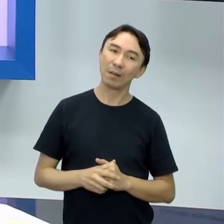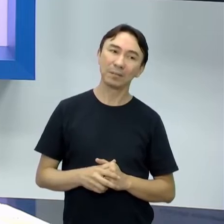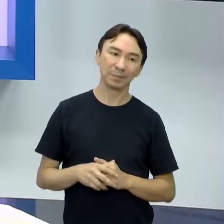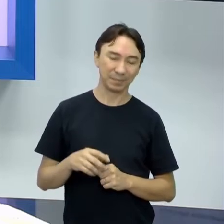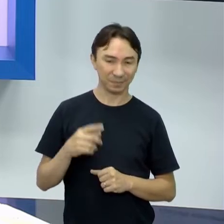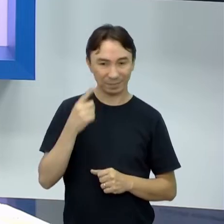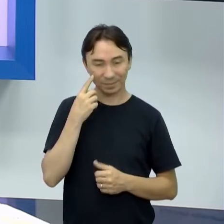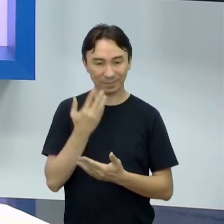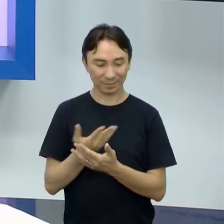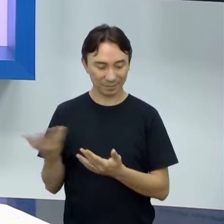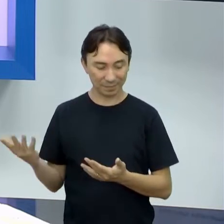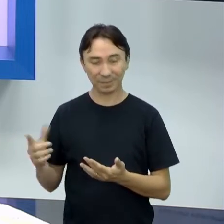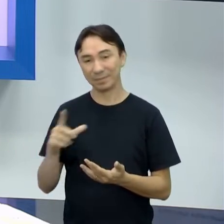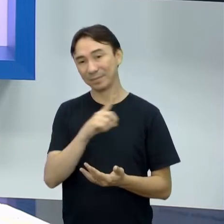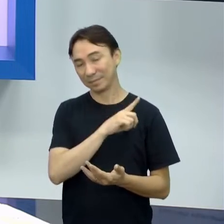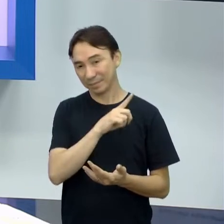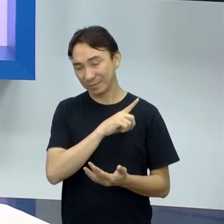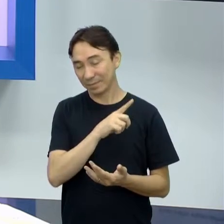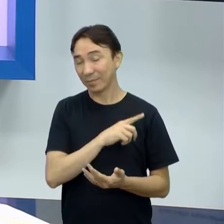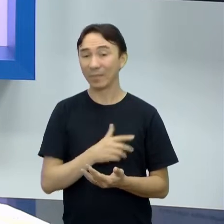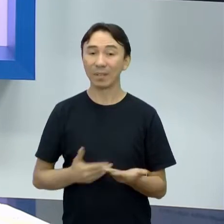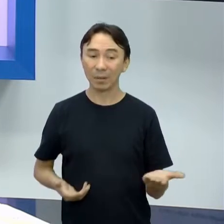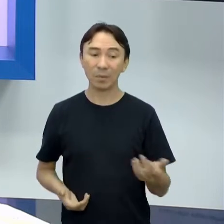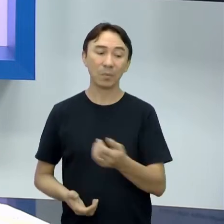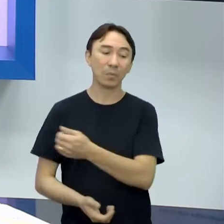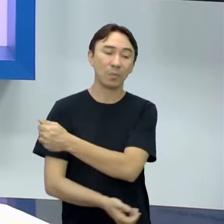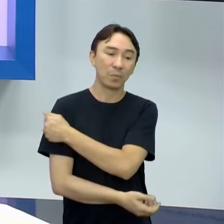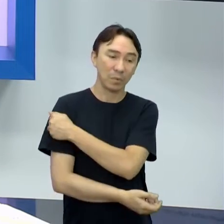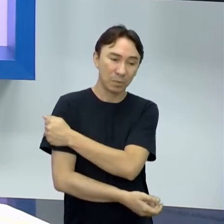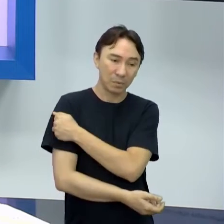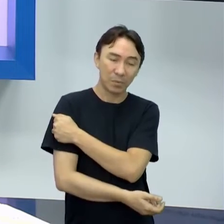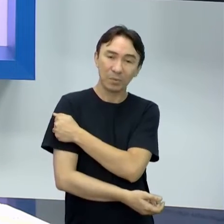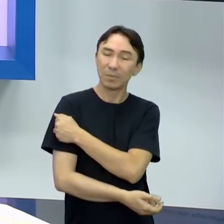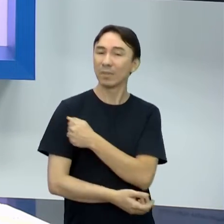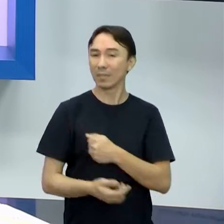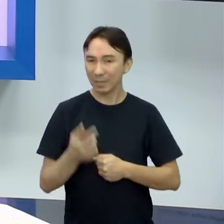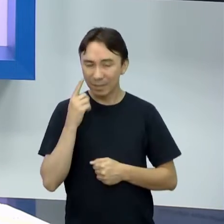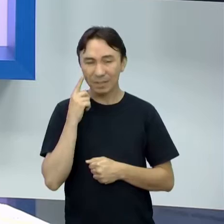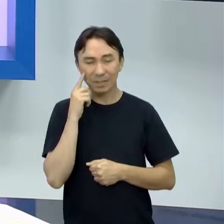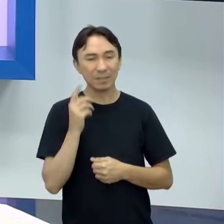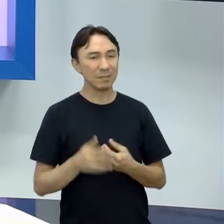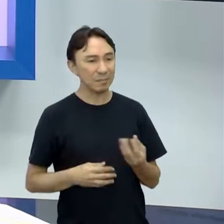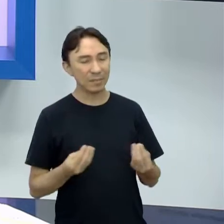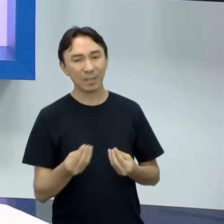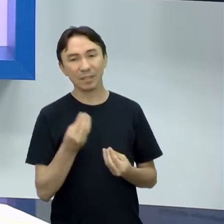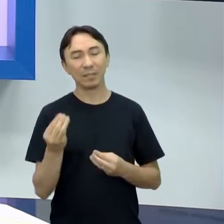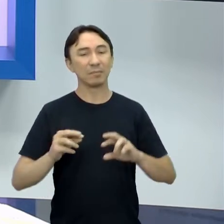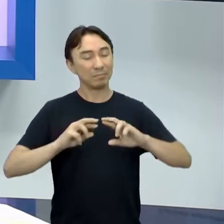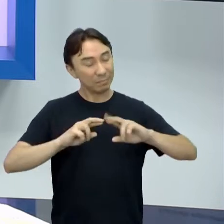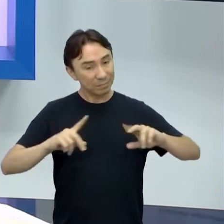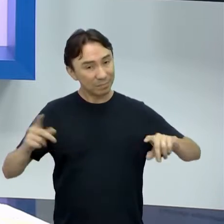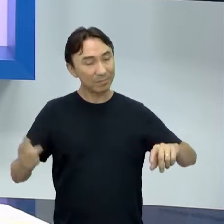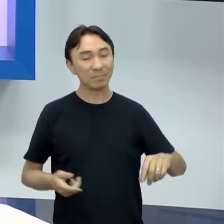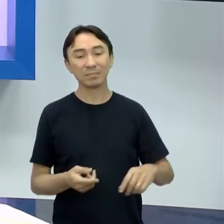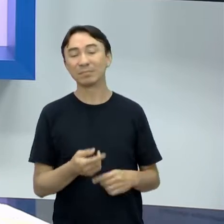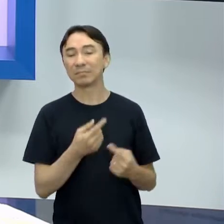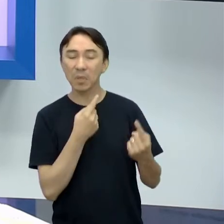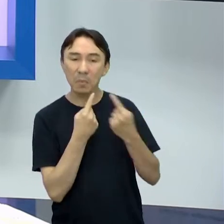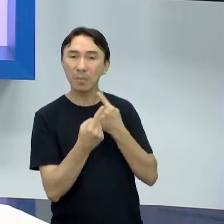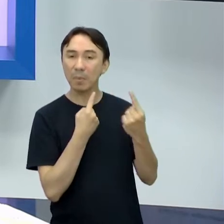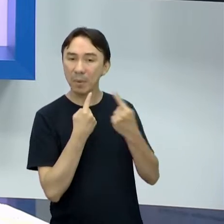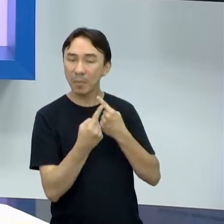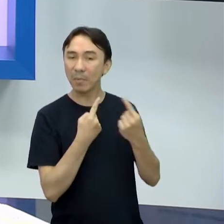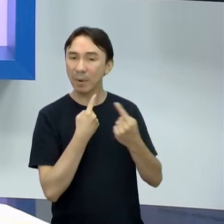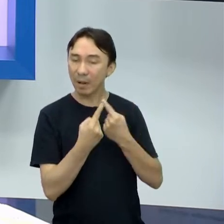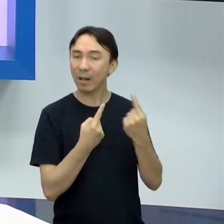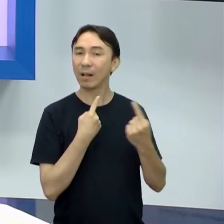vez desses estudantes terem voz aí, nesse debate, nessa conversa em grupo, nessa roda